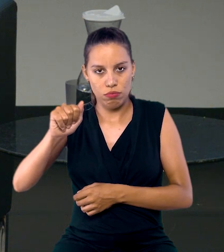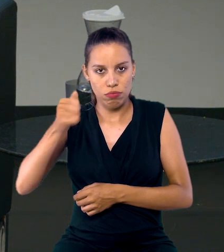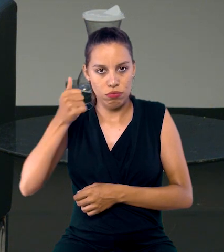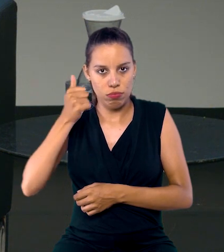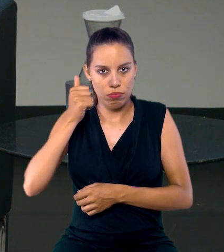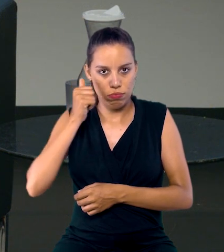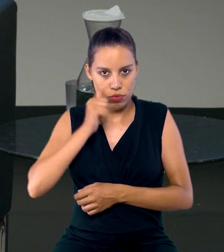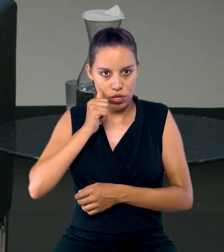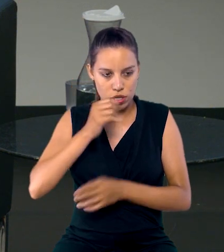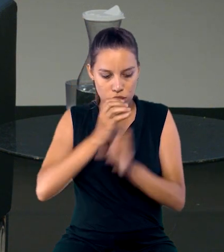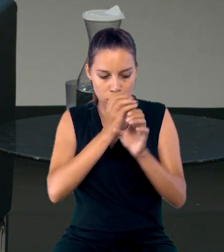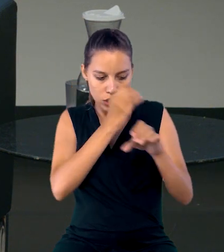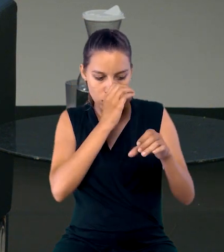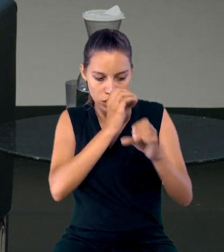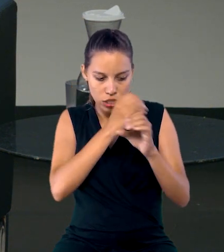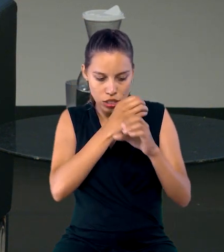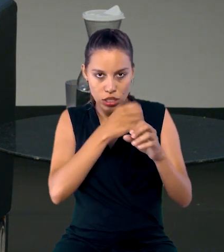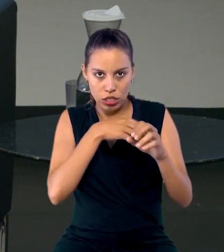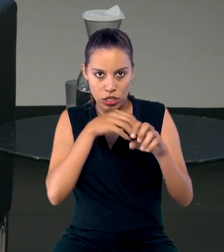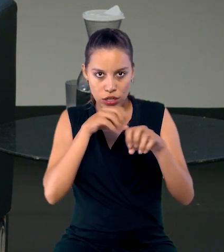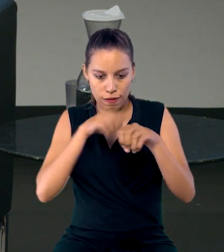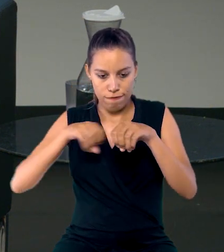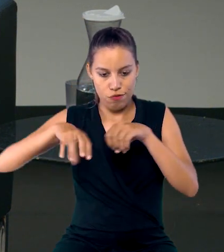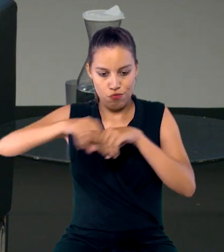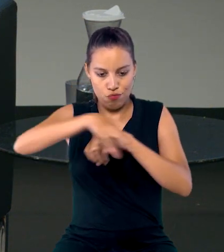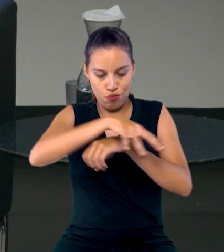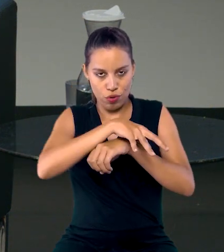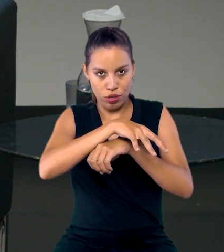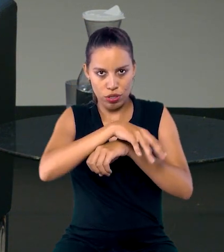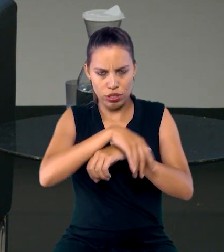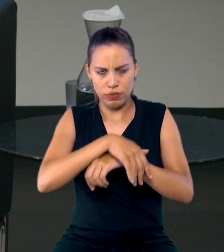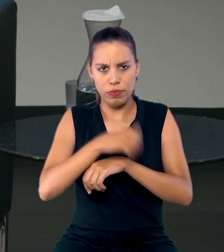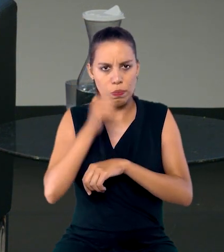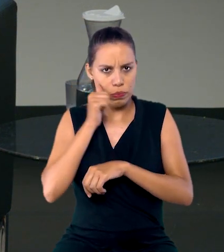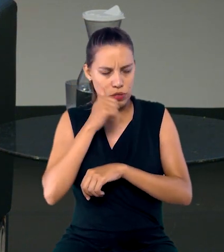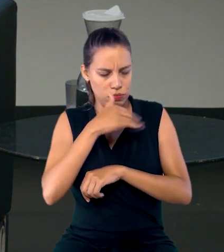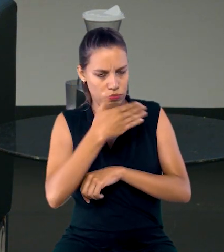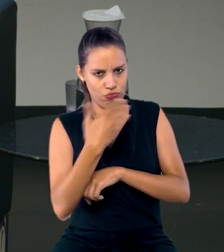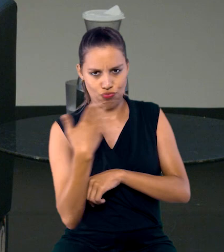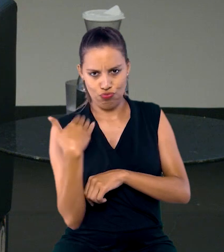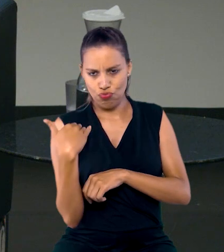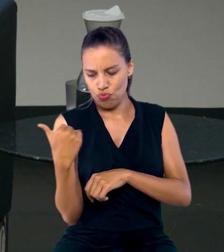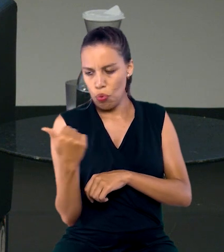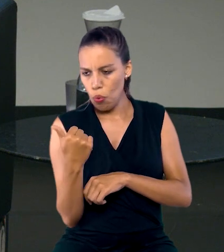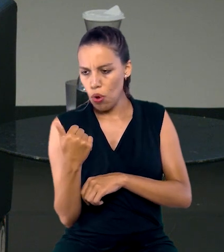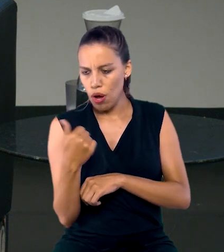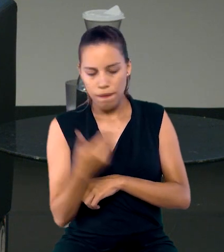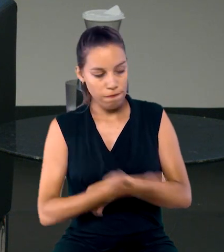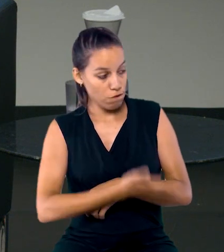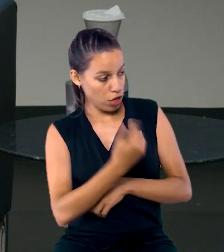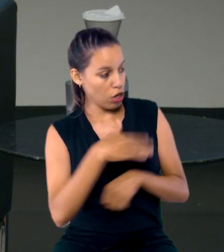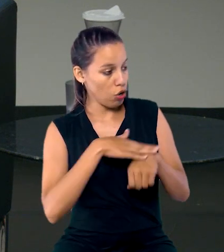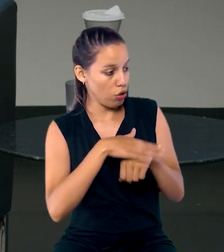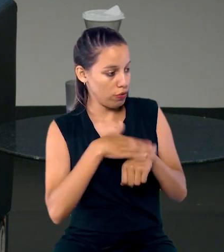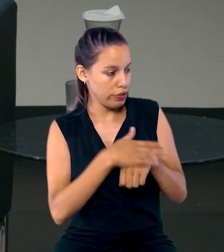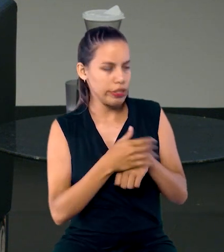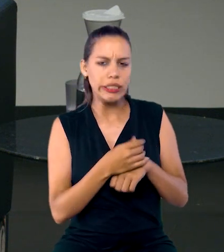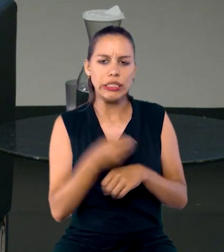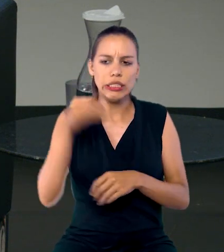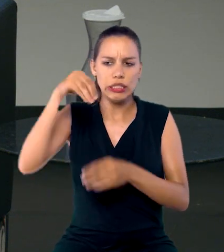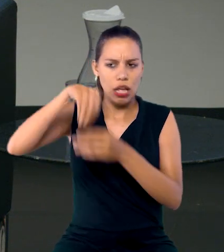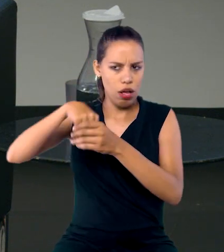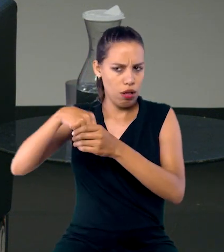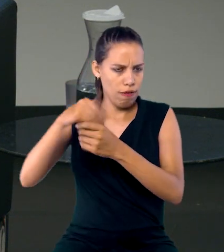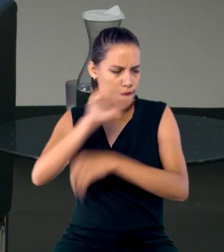de Manaus. E ela me apresentou os vizinhos, ela chamou a gente para uma conversa, à noite